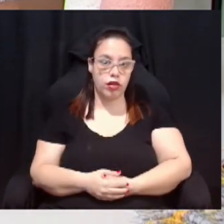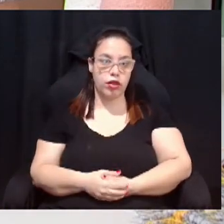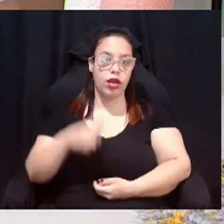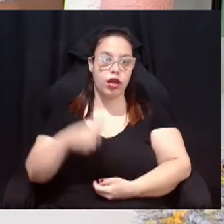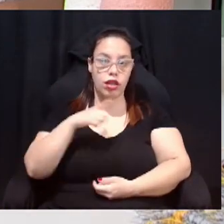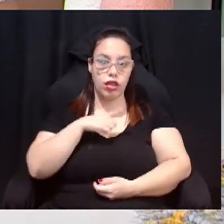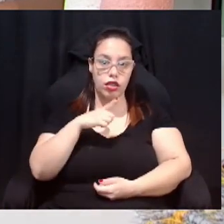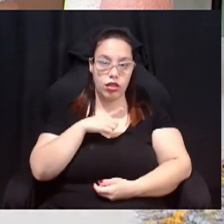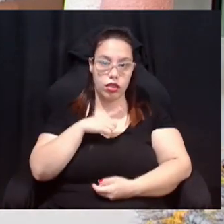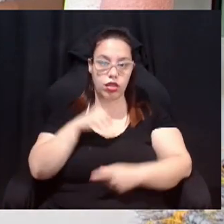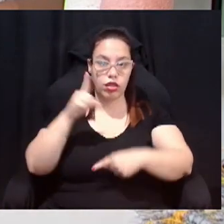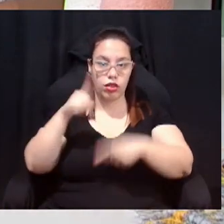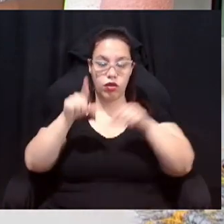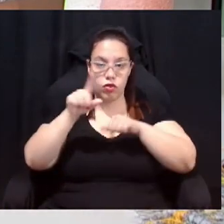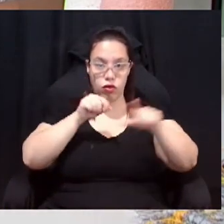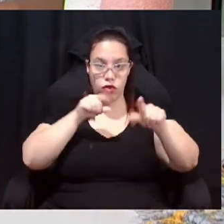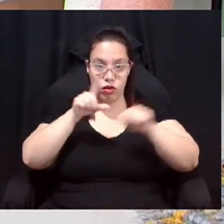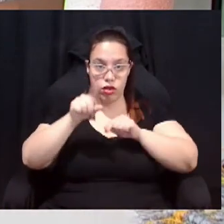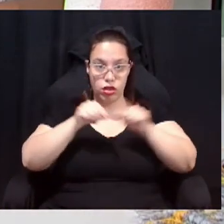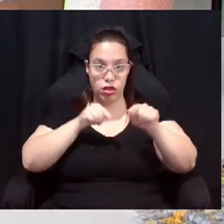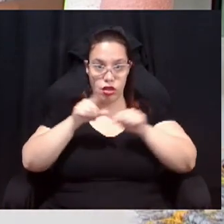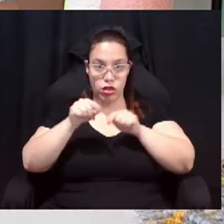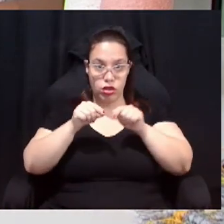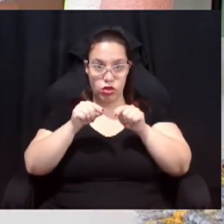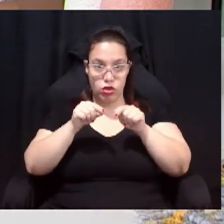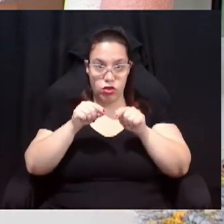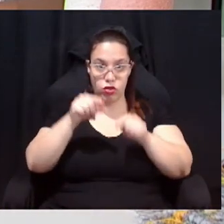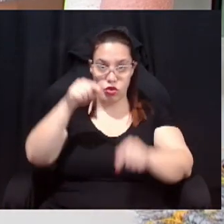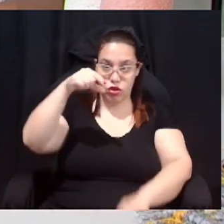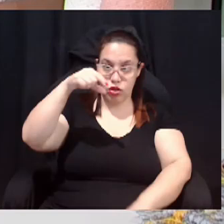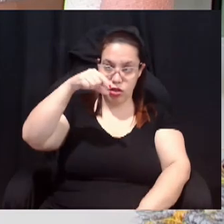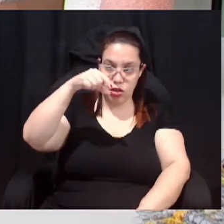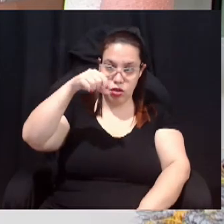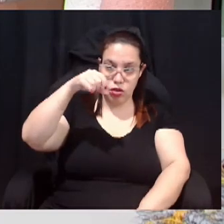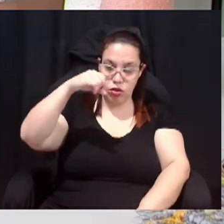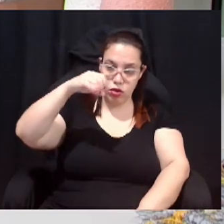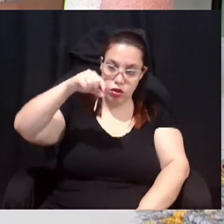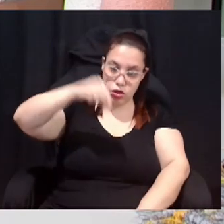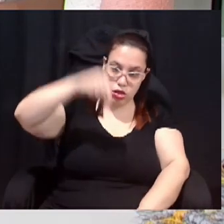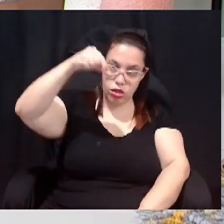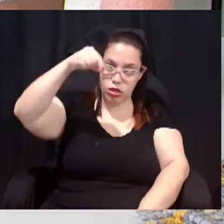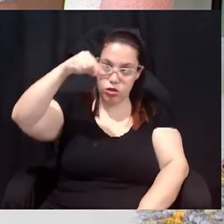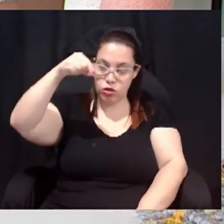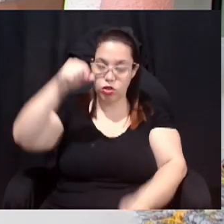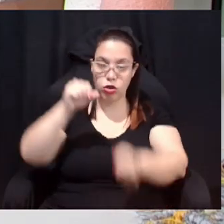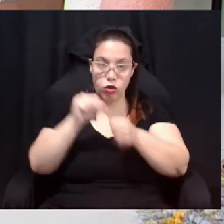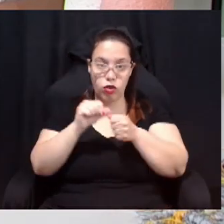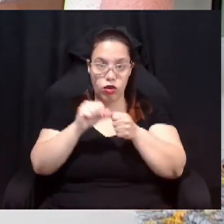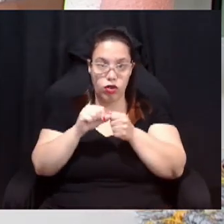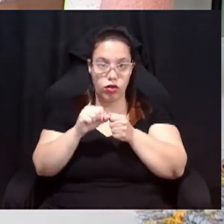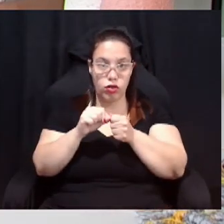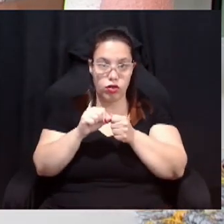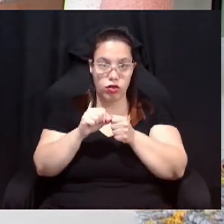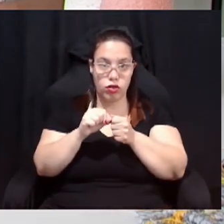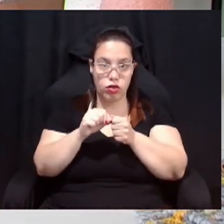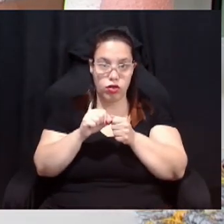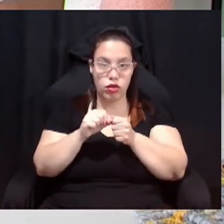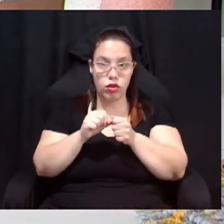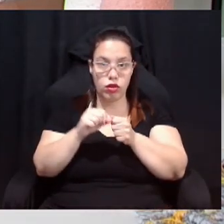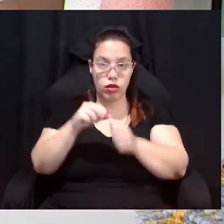várias opções de ganchos para fazer o chaveiro. Sim. A gente tem o tipo